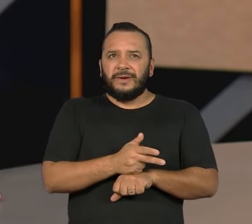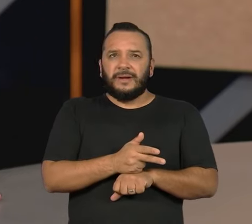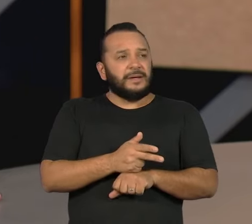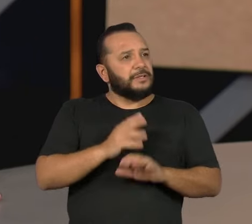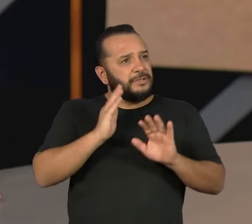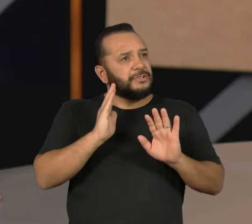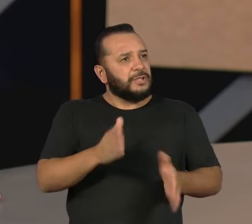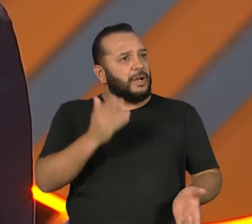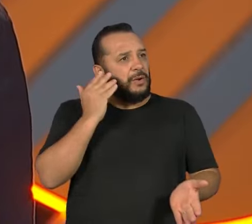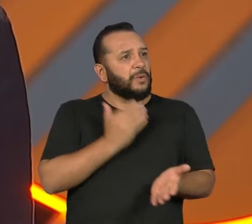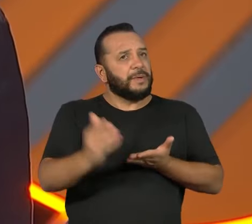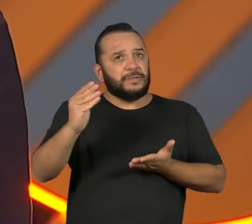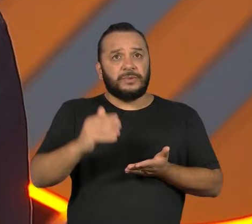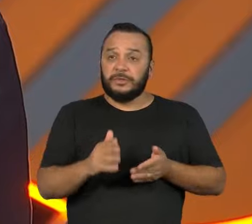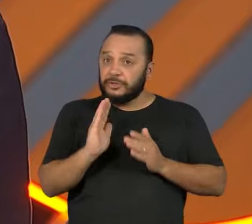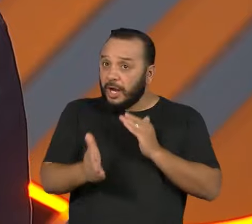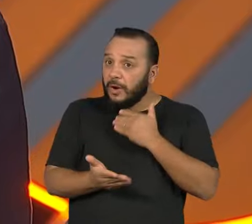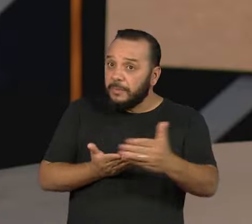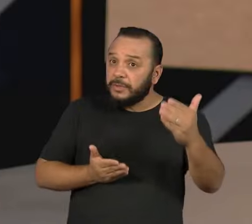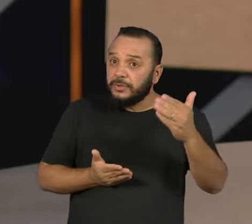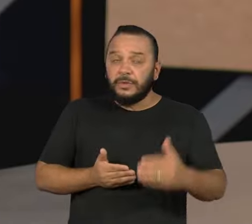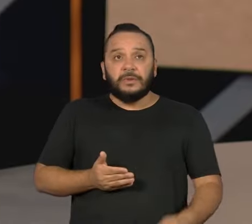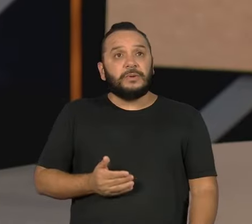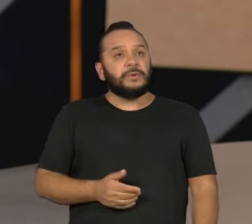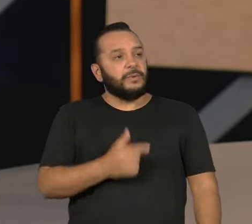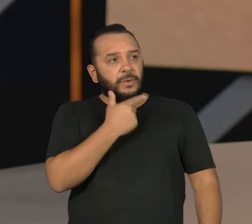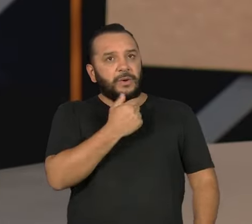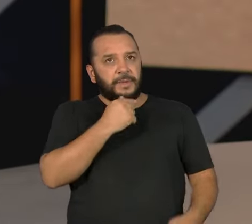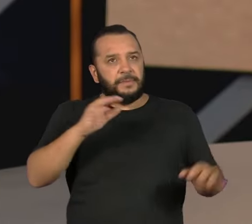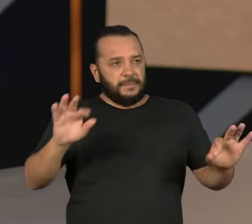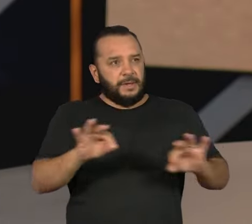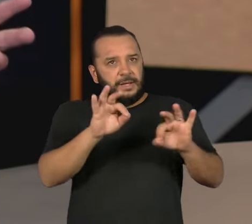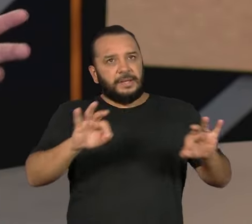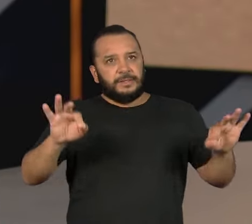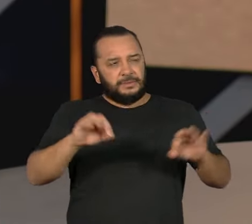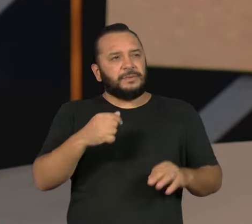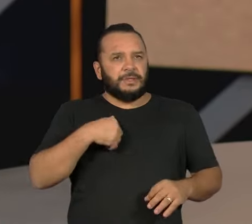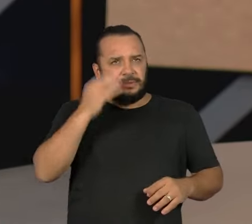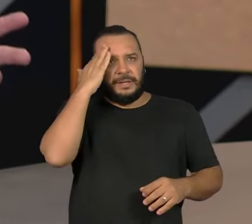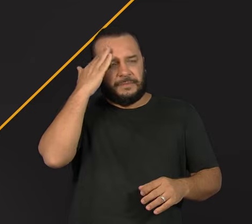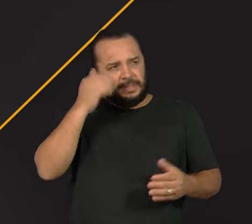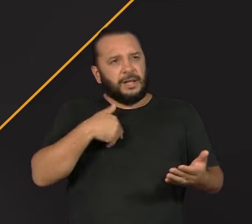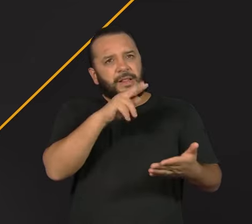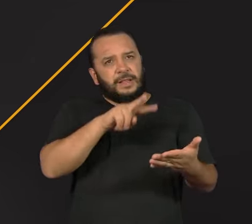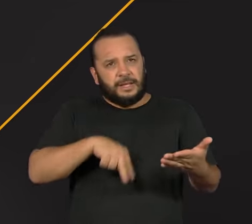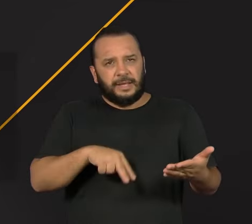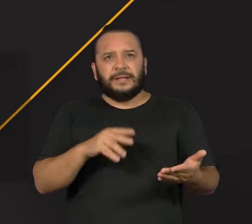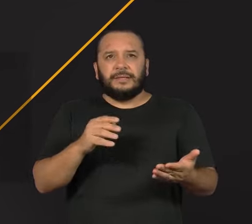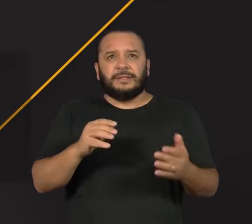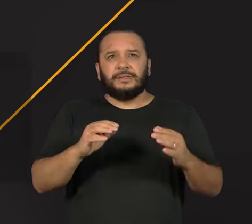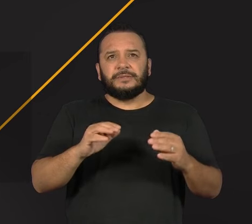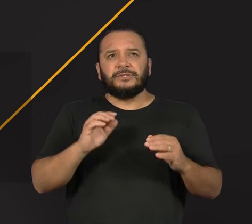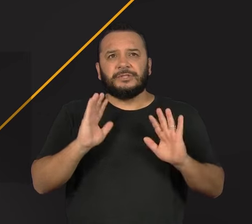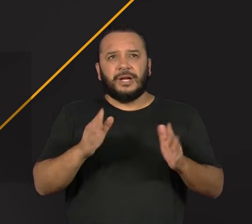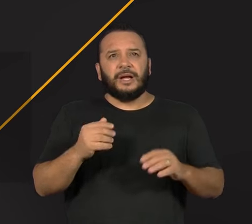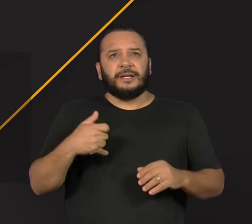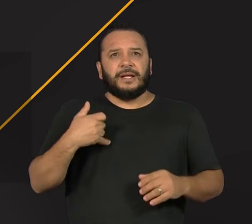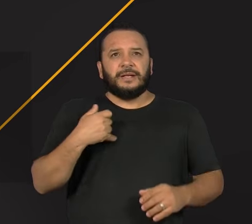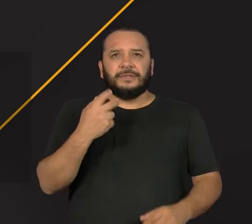valendo. Ah, é? Então, o maestro chegava, eu sabia ler, tinha uma estrutura musical, tá, 22 anos de